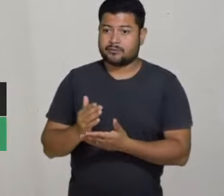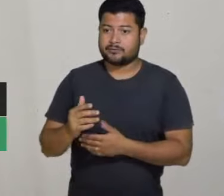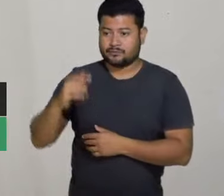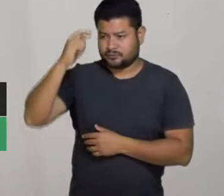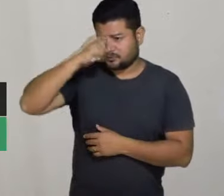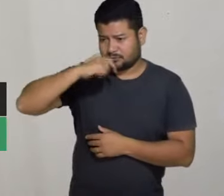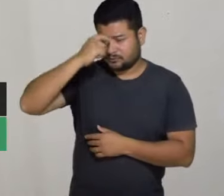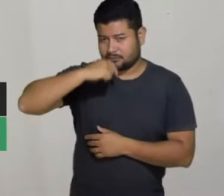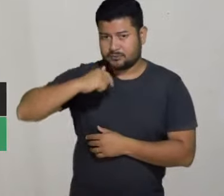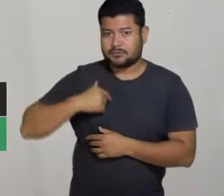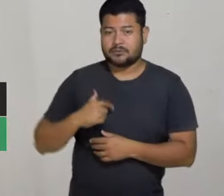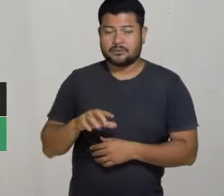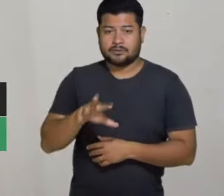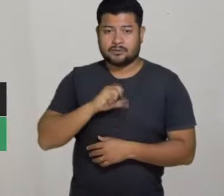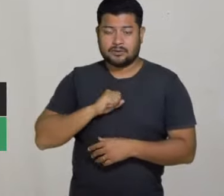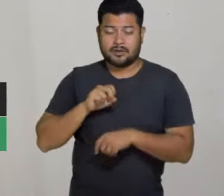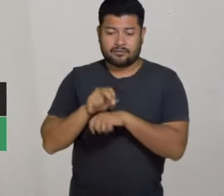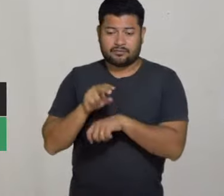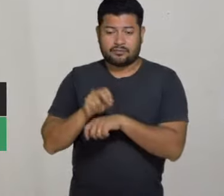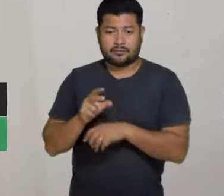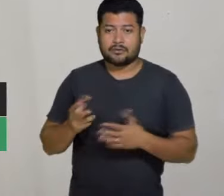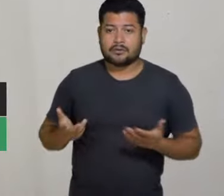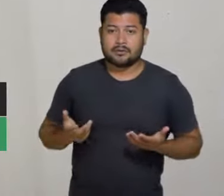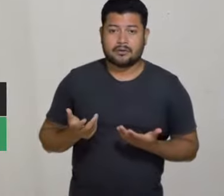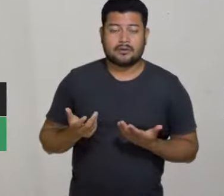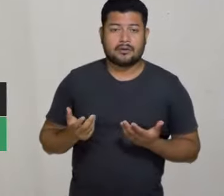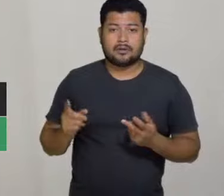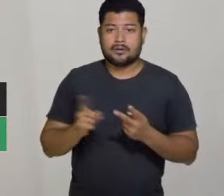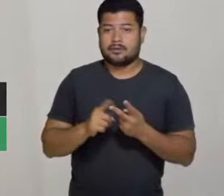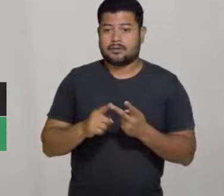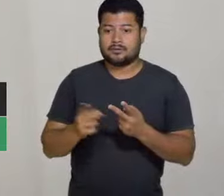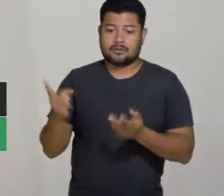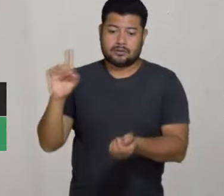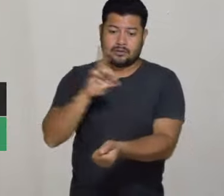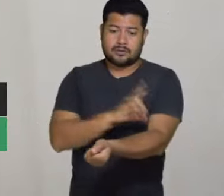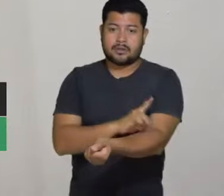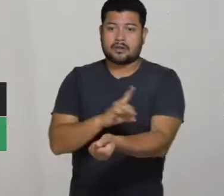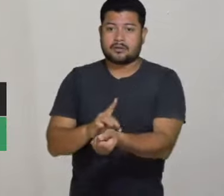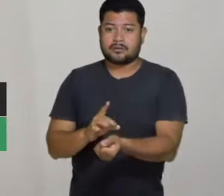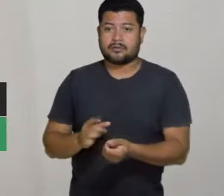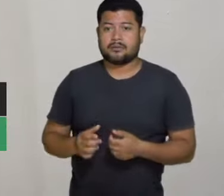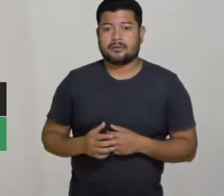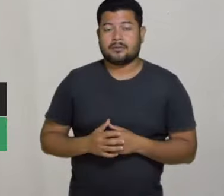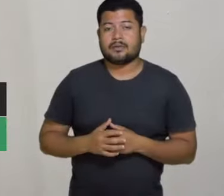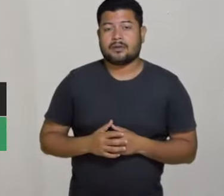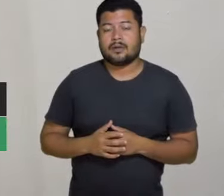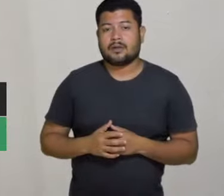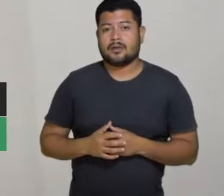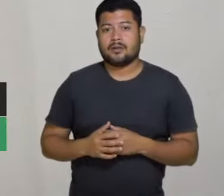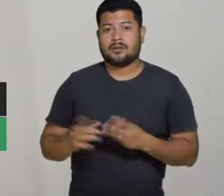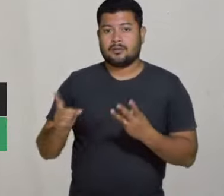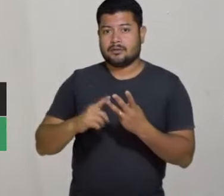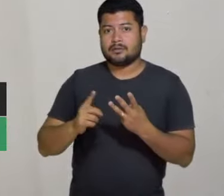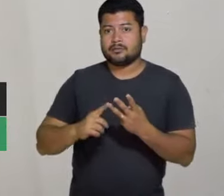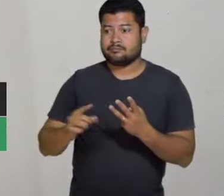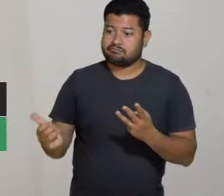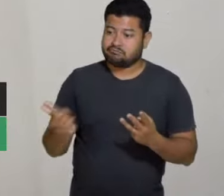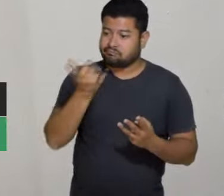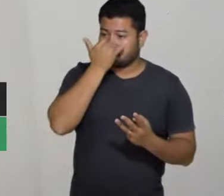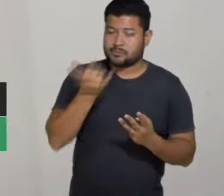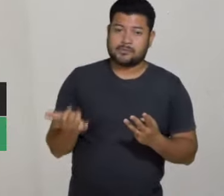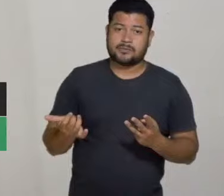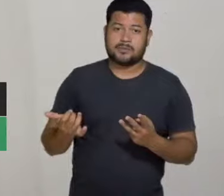alto de pessoas com dengue e também um número alto de outros acidentes como atropelamentos e assim